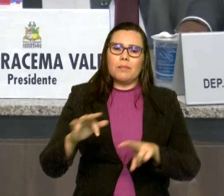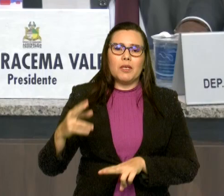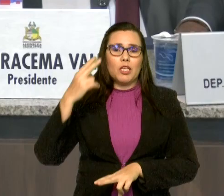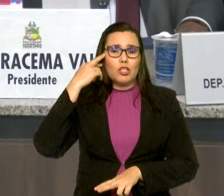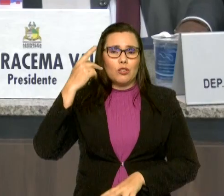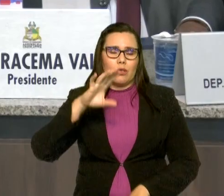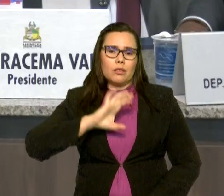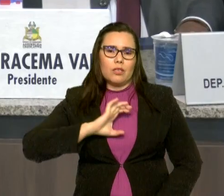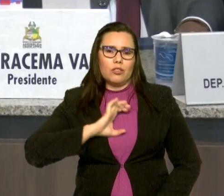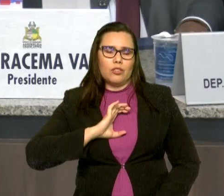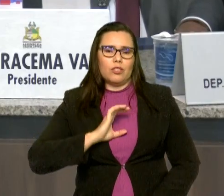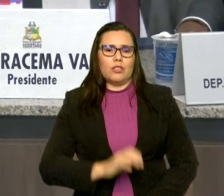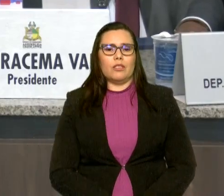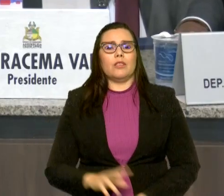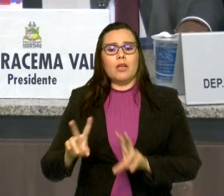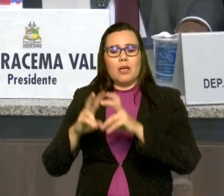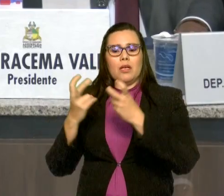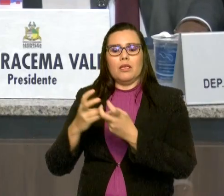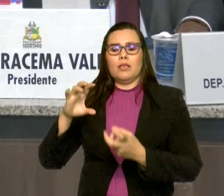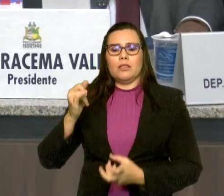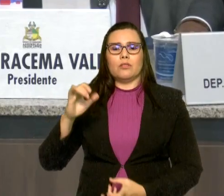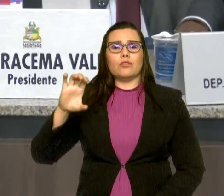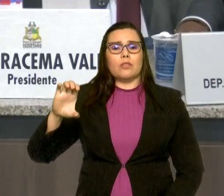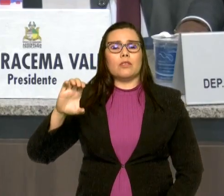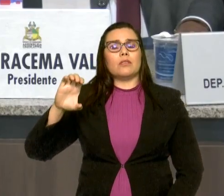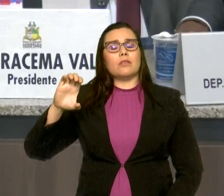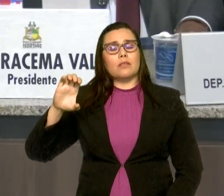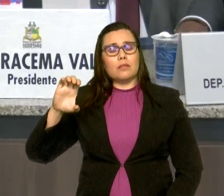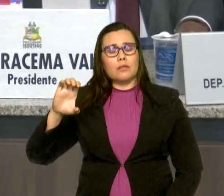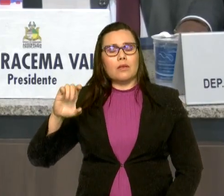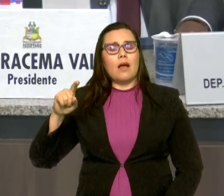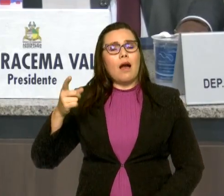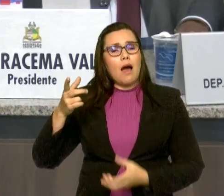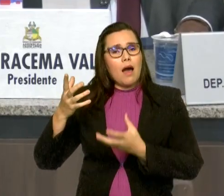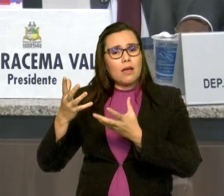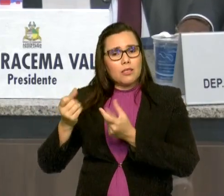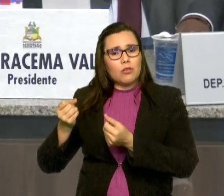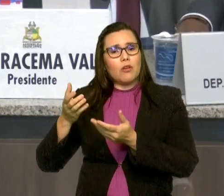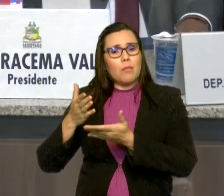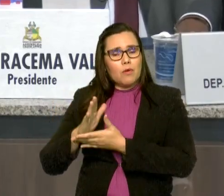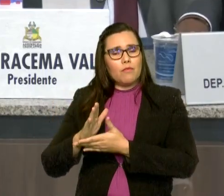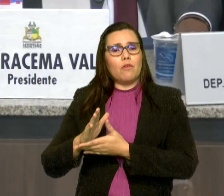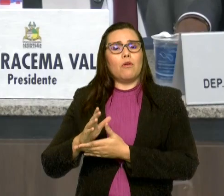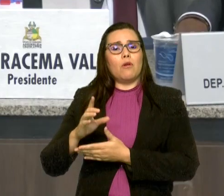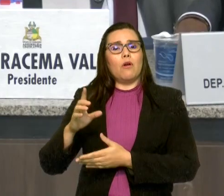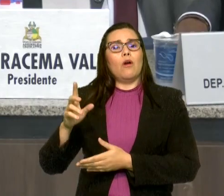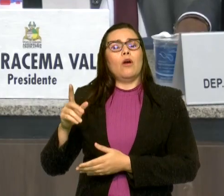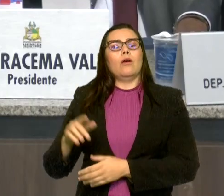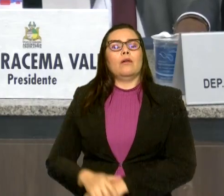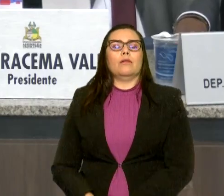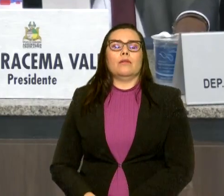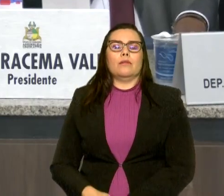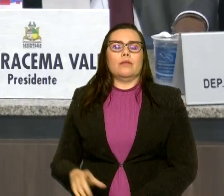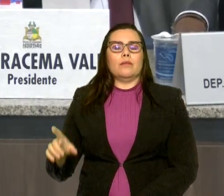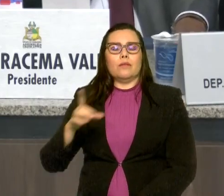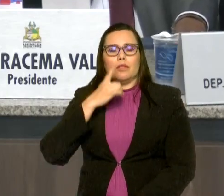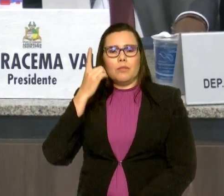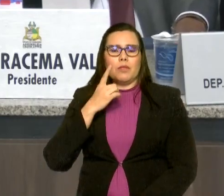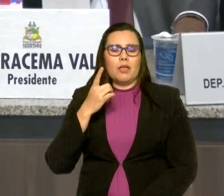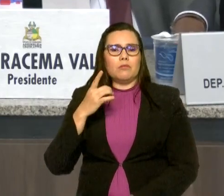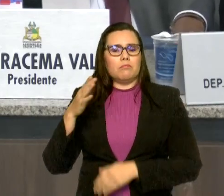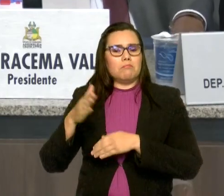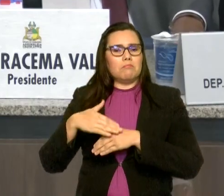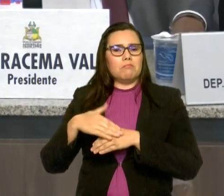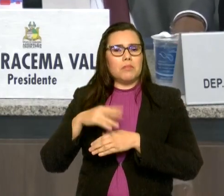Cidadania, relator deputado Neto Evangelista. Os deputados e deputadas que aprovam permaneçam